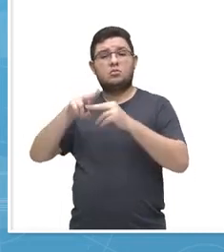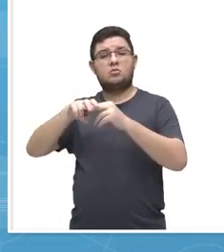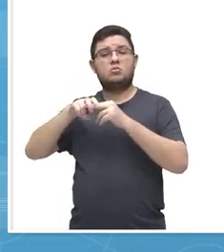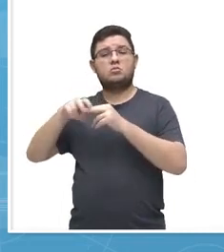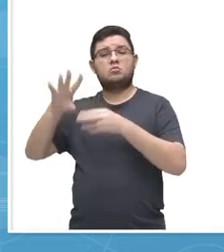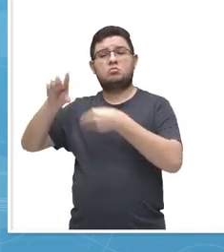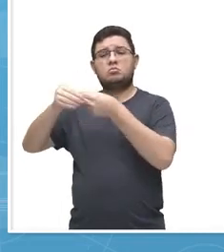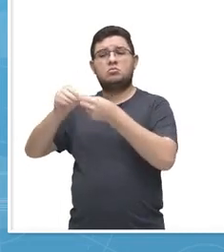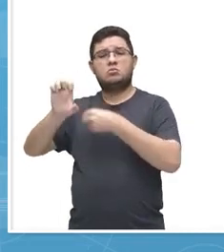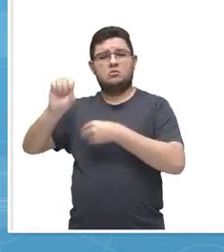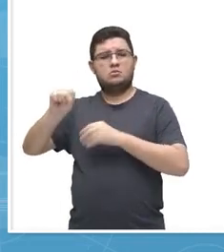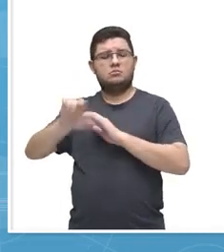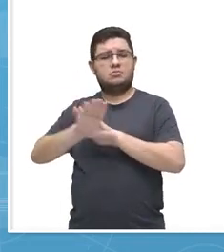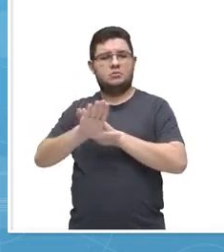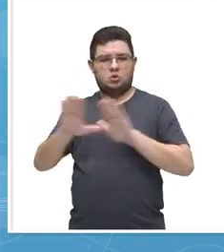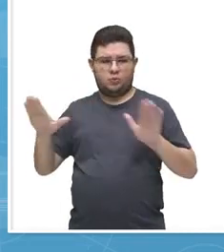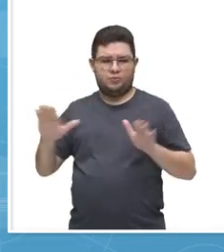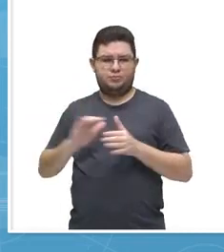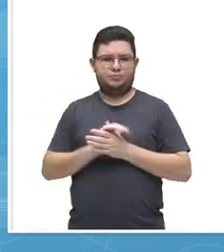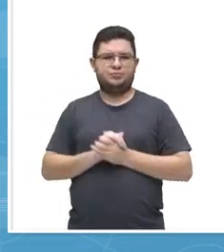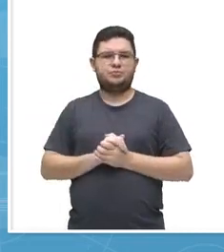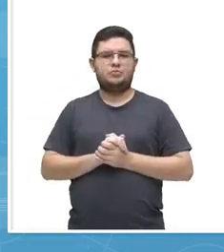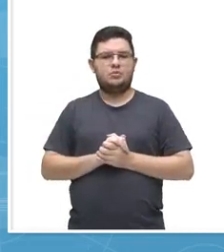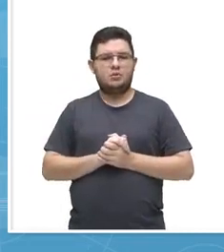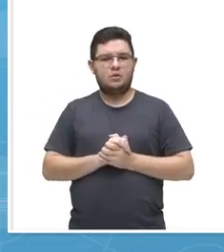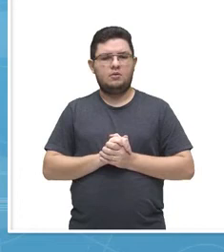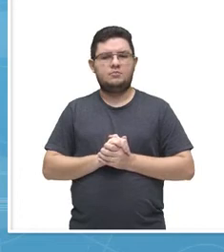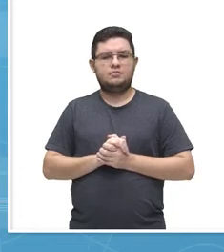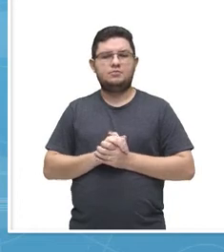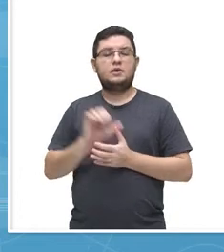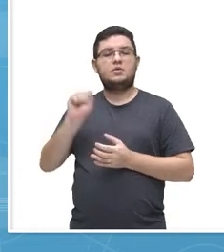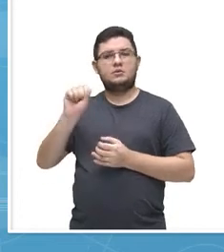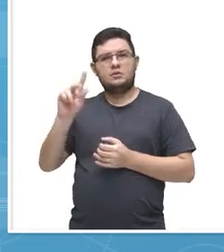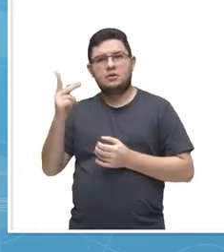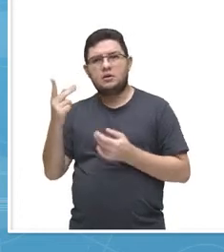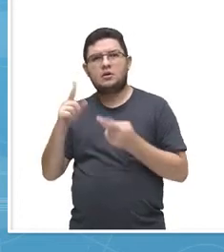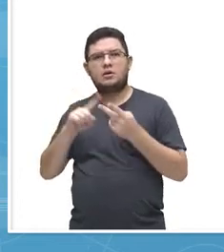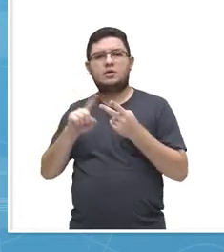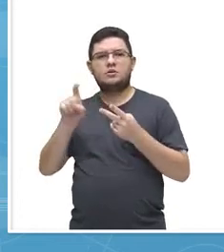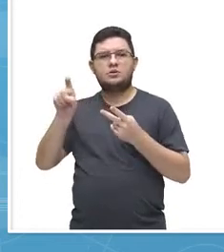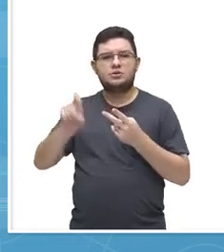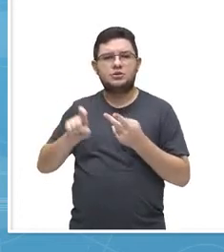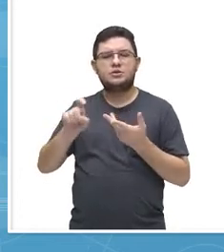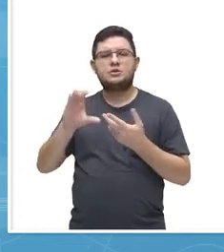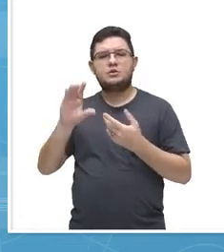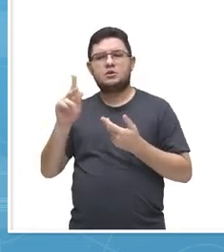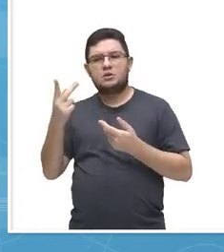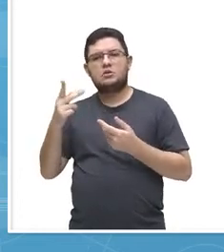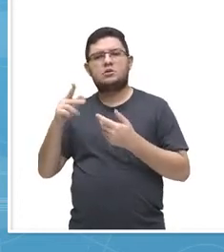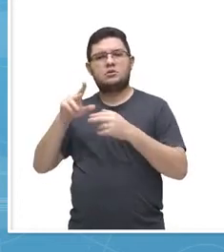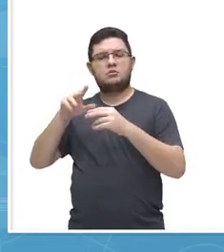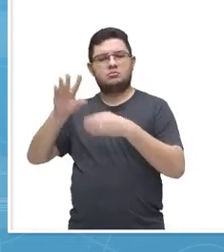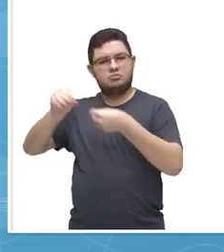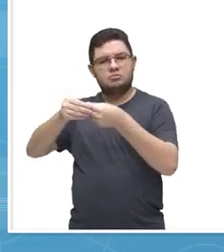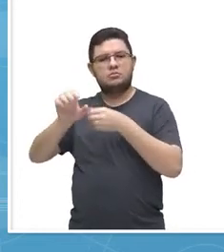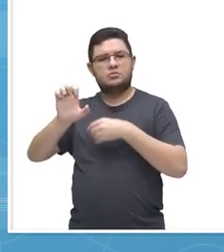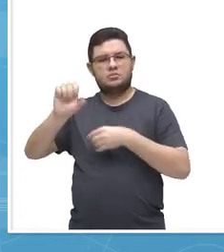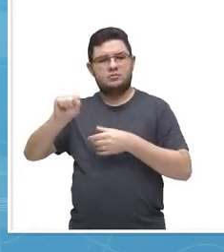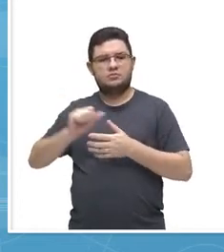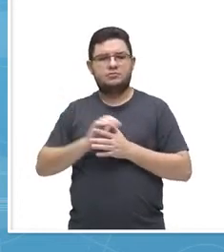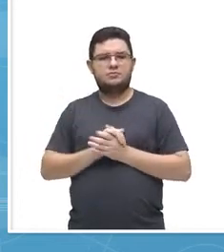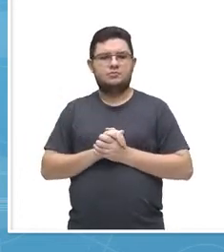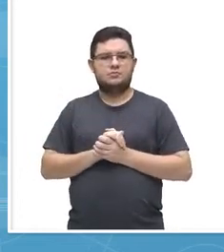quê? ES. SH, X, CH. O que aconteceu aqui no da Dani? Dani